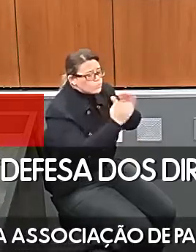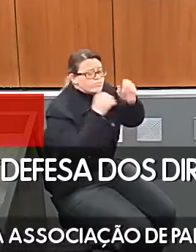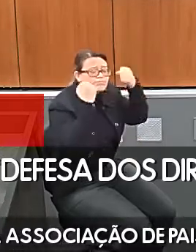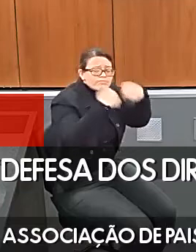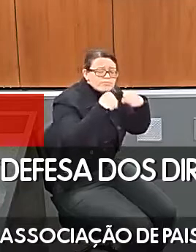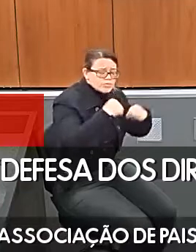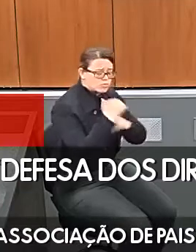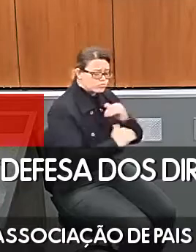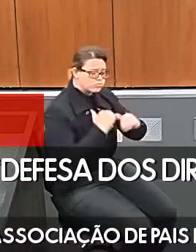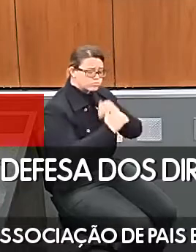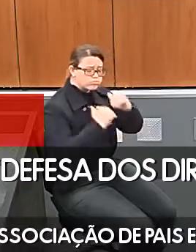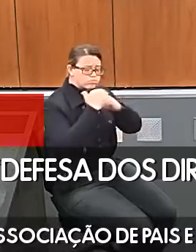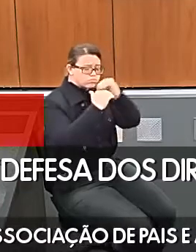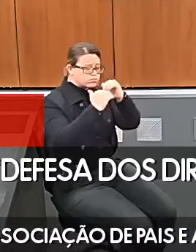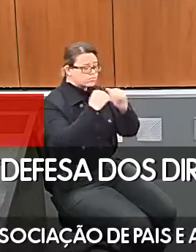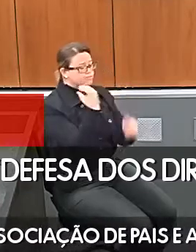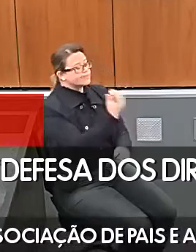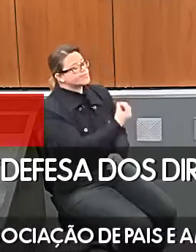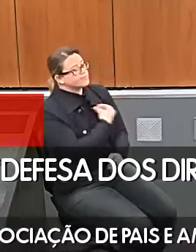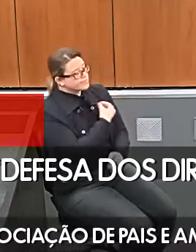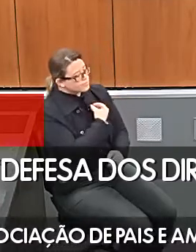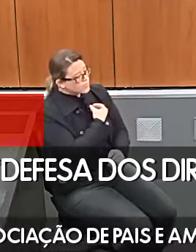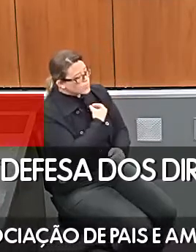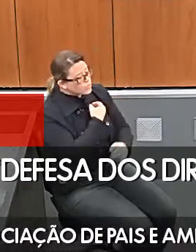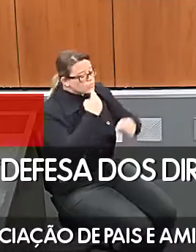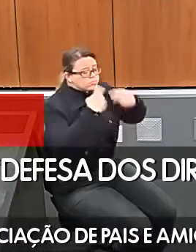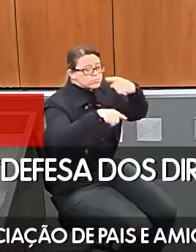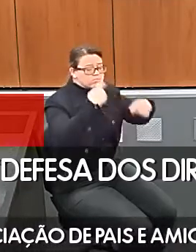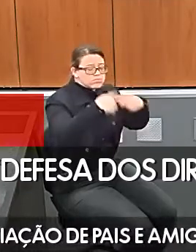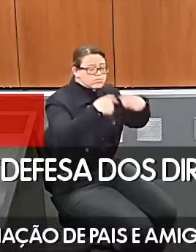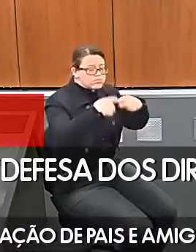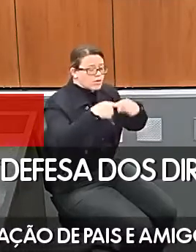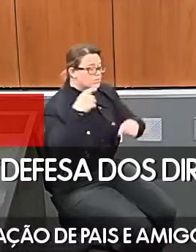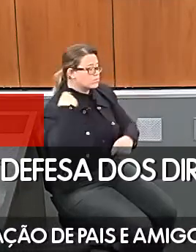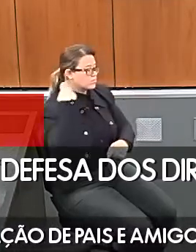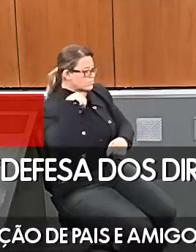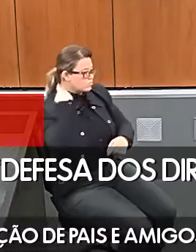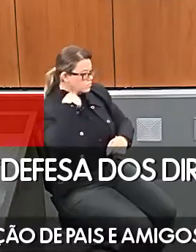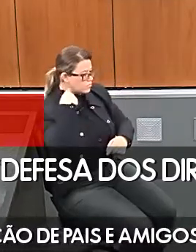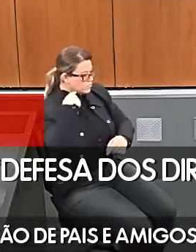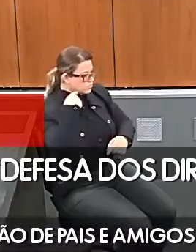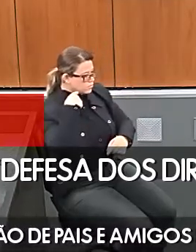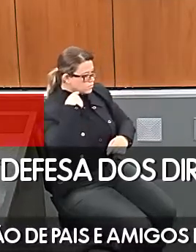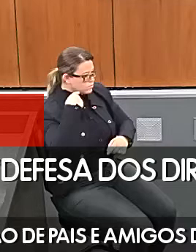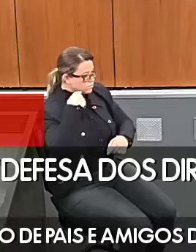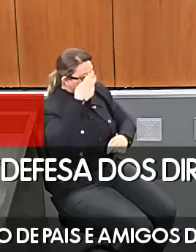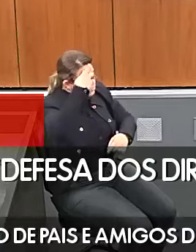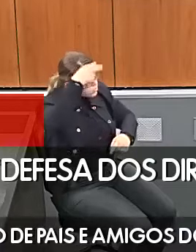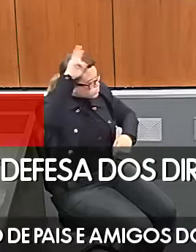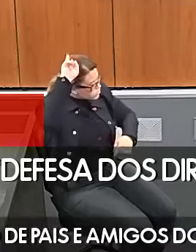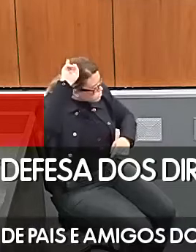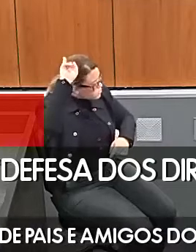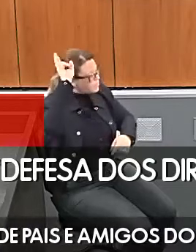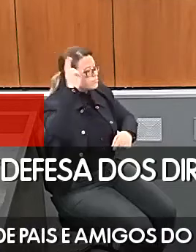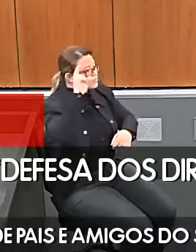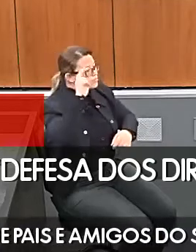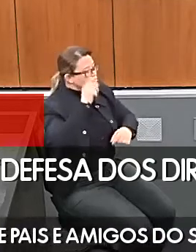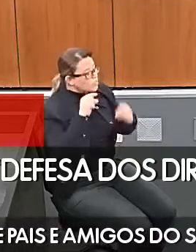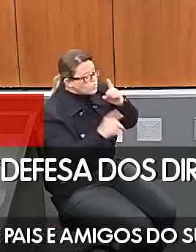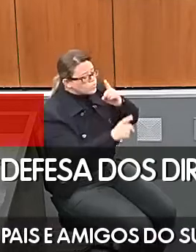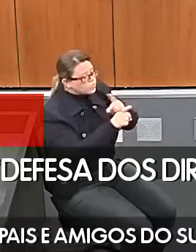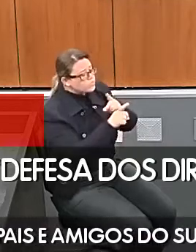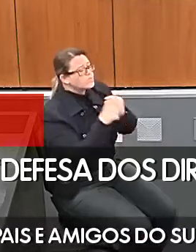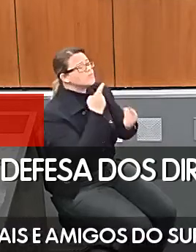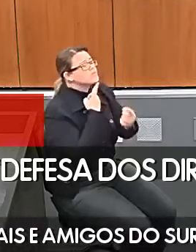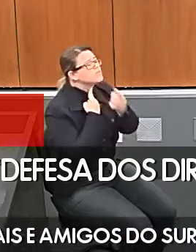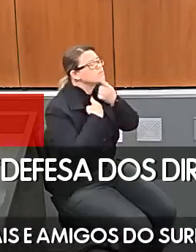que o deputado Nozinho propôs debater aqui hoje como soluções que vão ao encontro dos anseios de vocês.